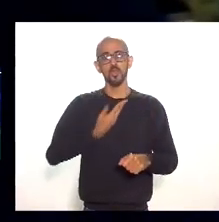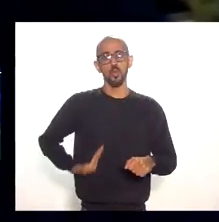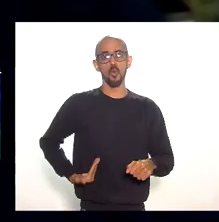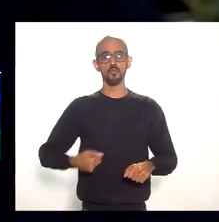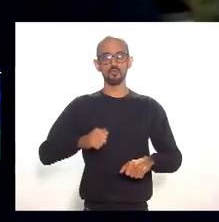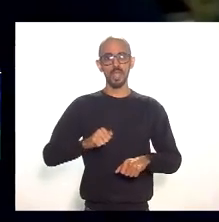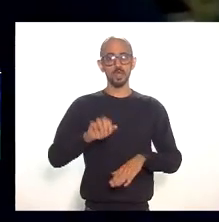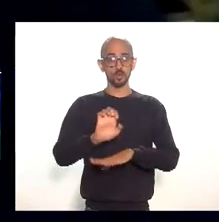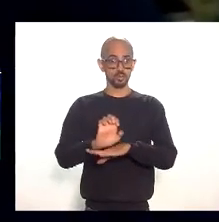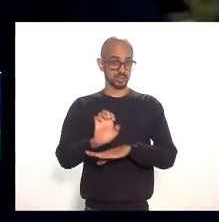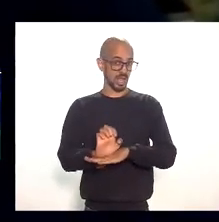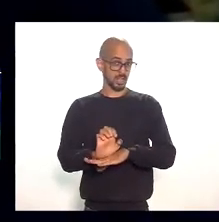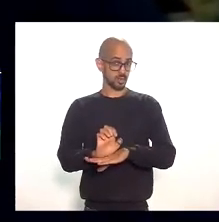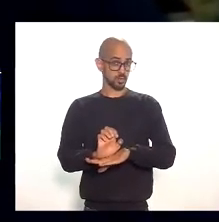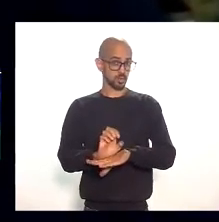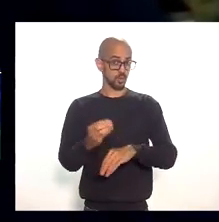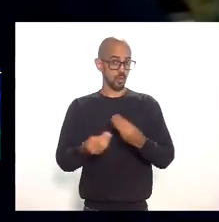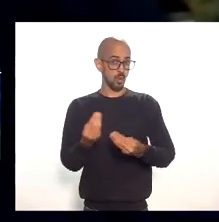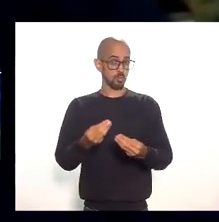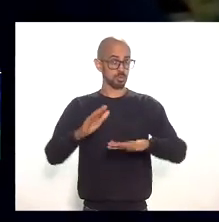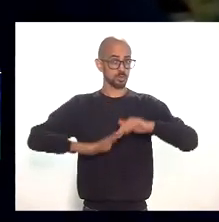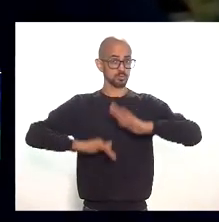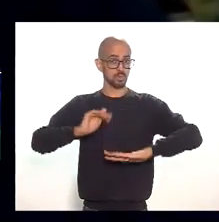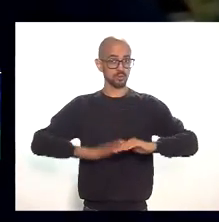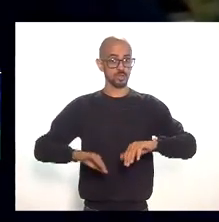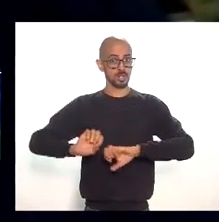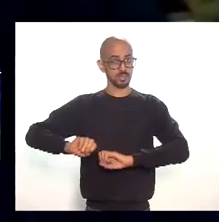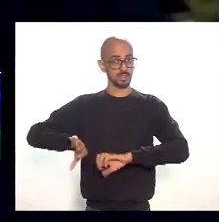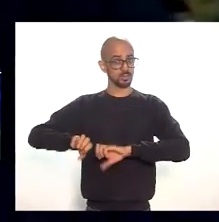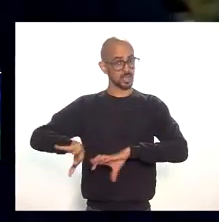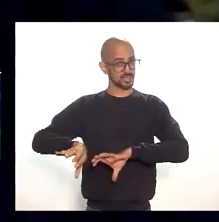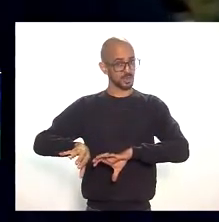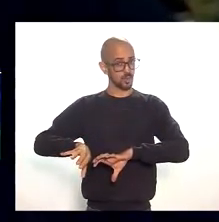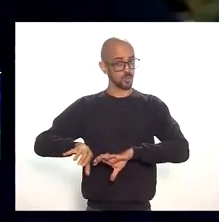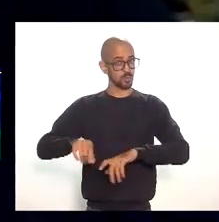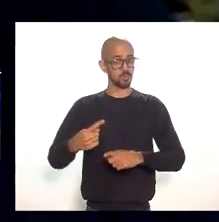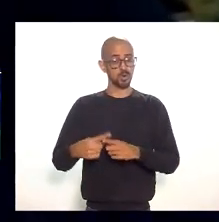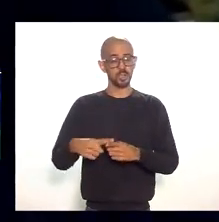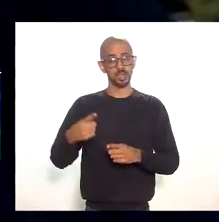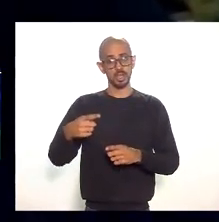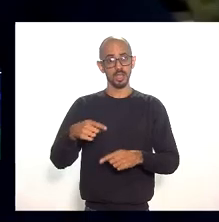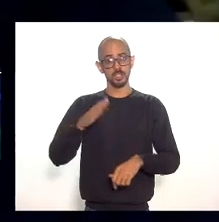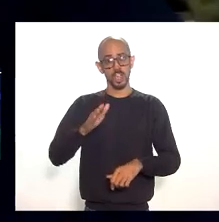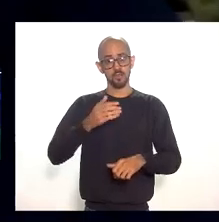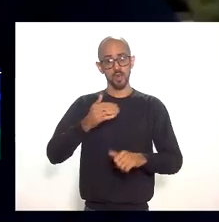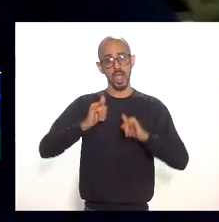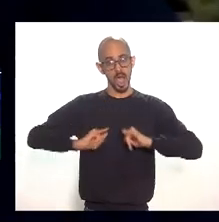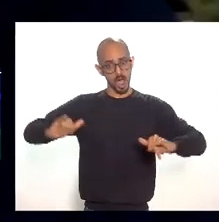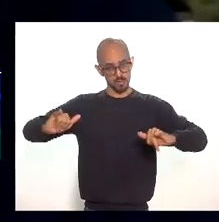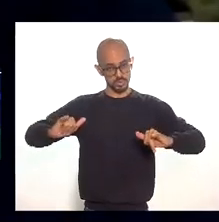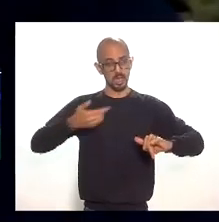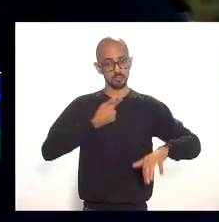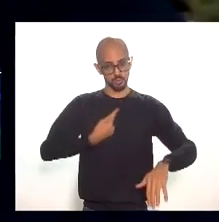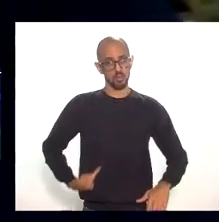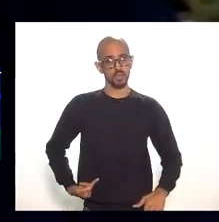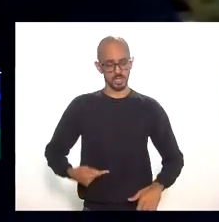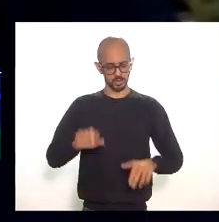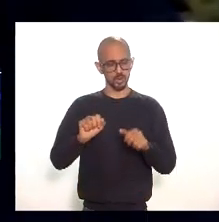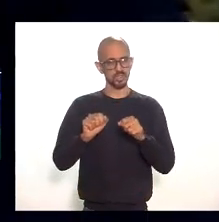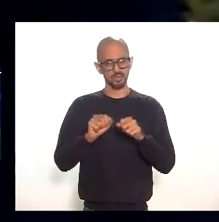o status da vacinação dos profissionais da área da educação. Já foi, inclusive, anunciado pelo próprio governador que estaria colocando uma